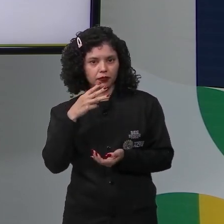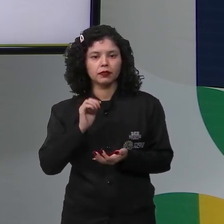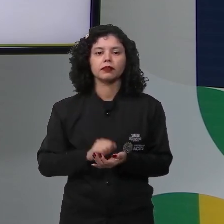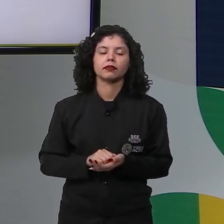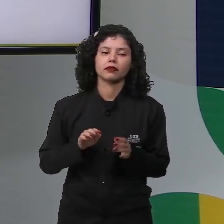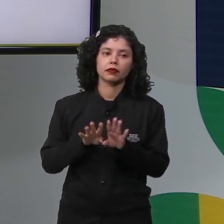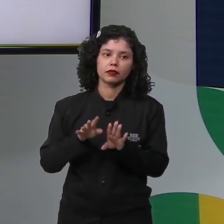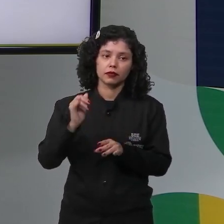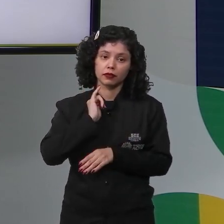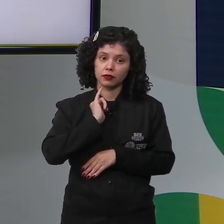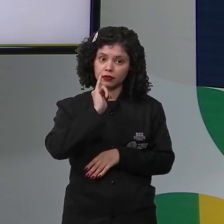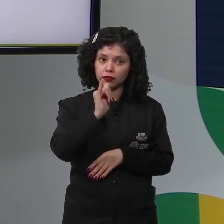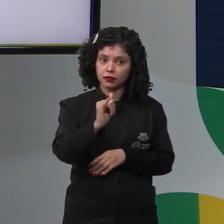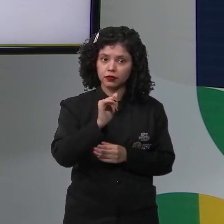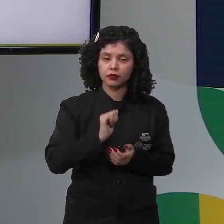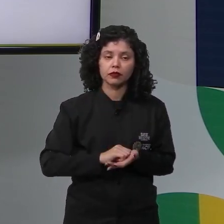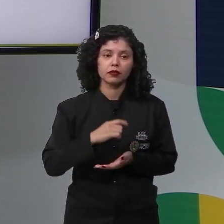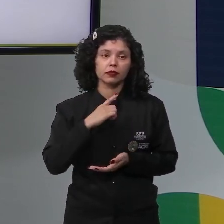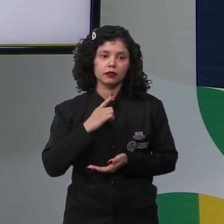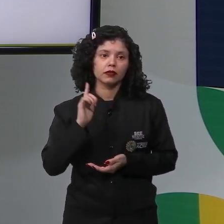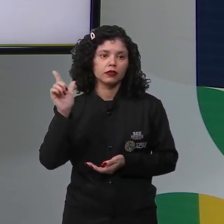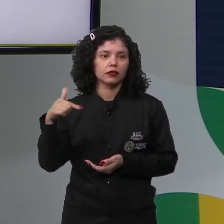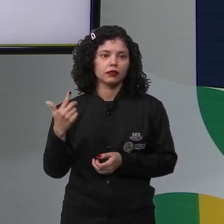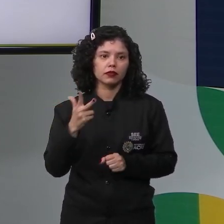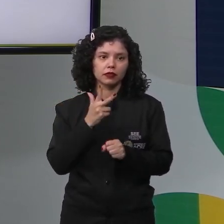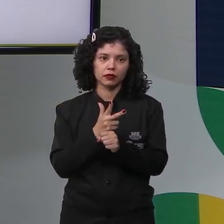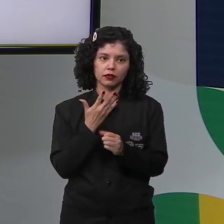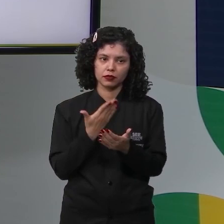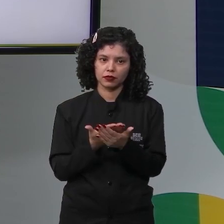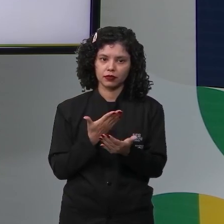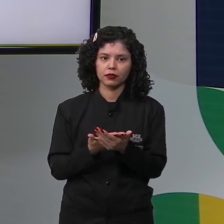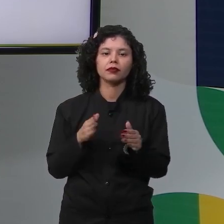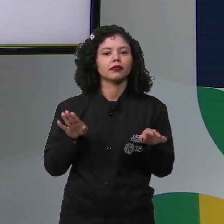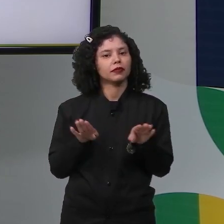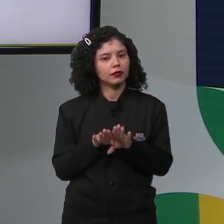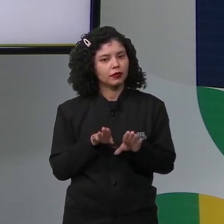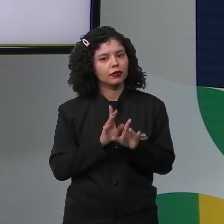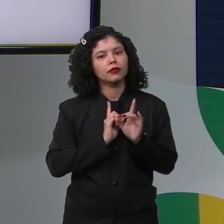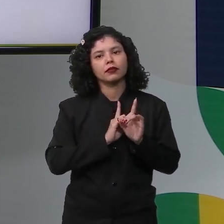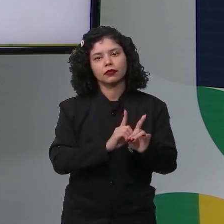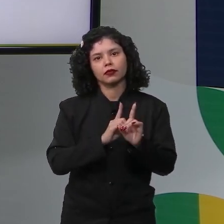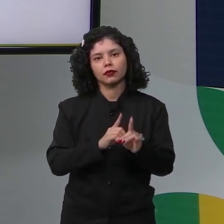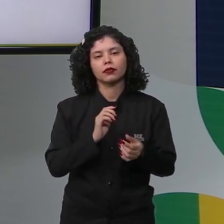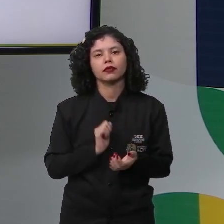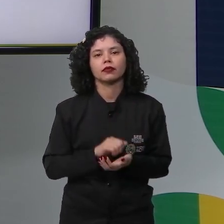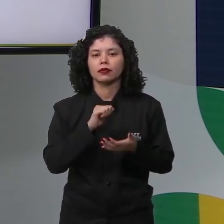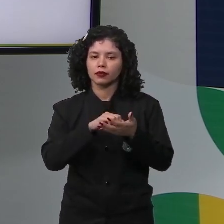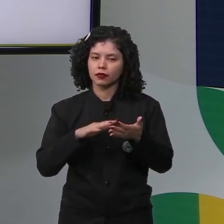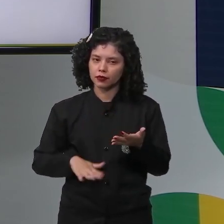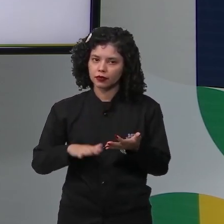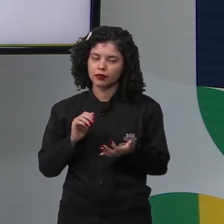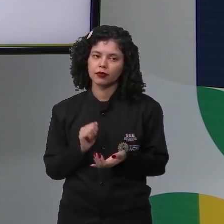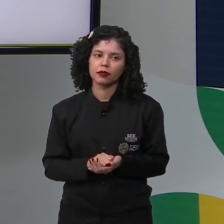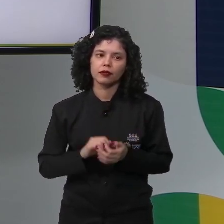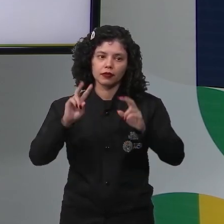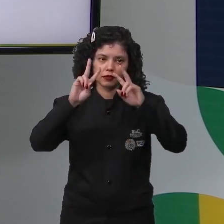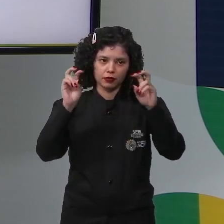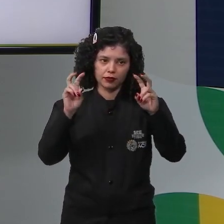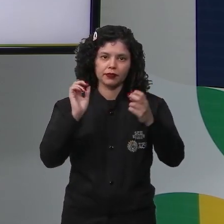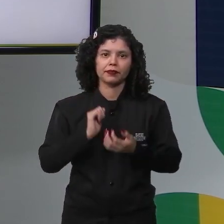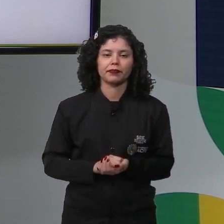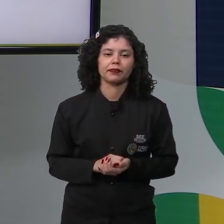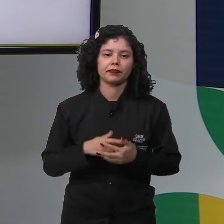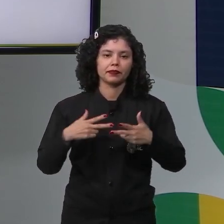tem um aviso para você. Nós temos um outro vídeo que você também tem que acompanhar com uma atividade a respeito